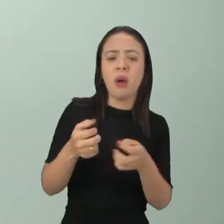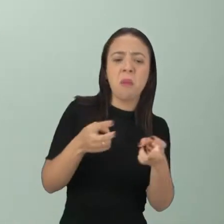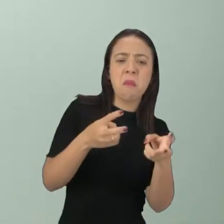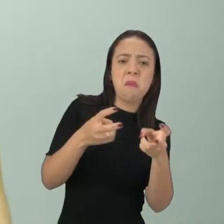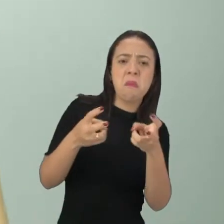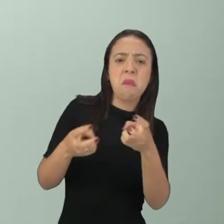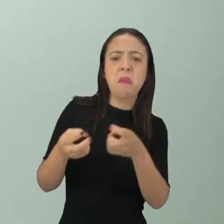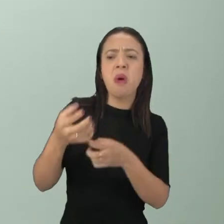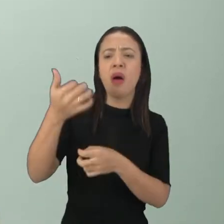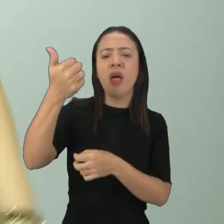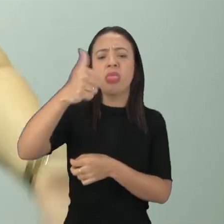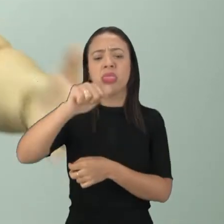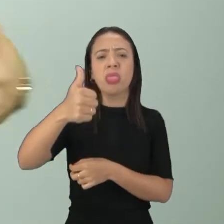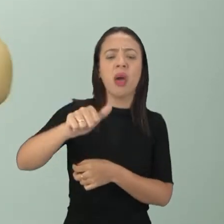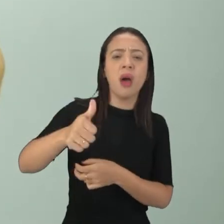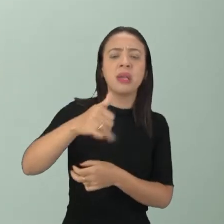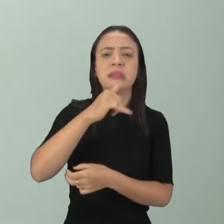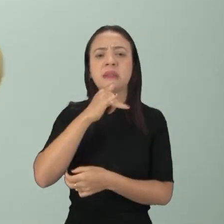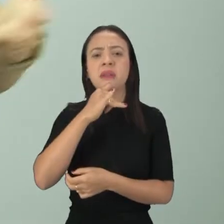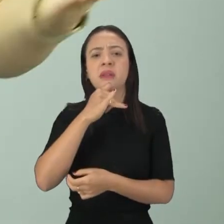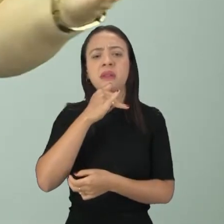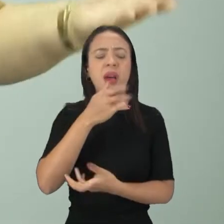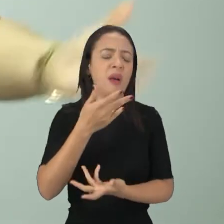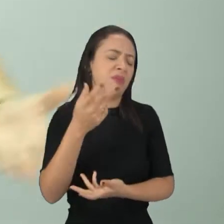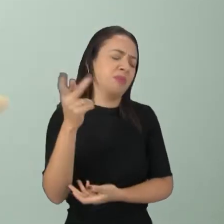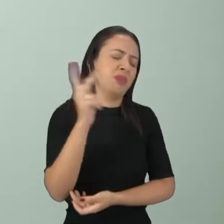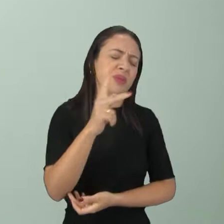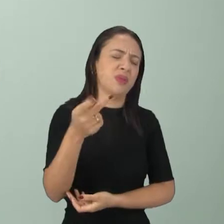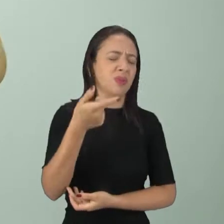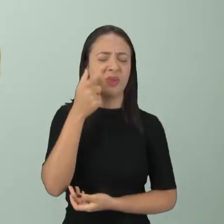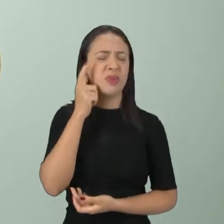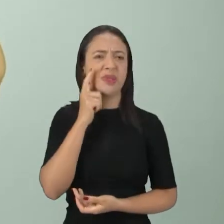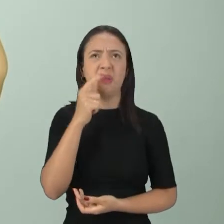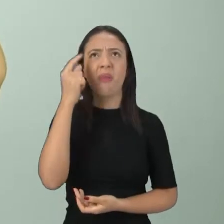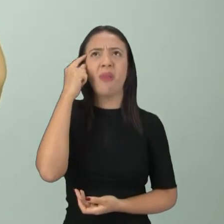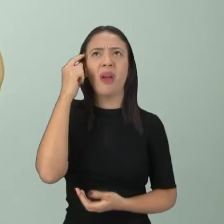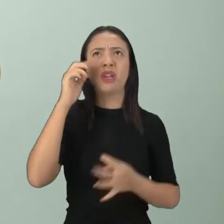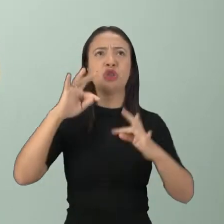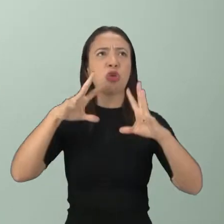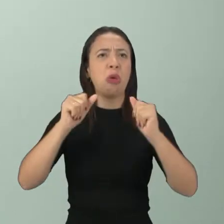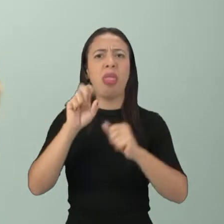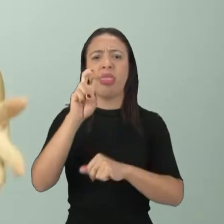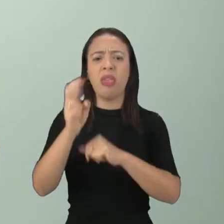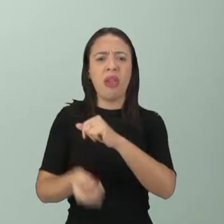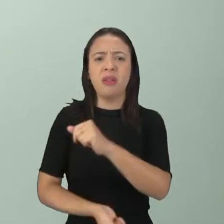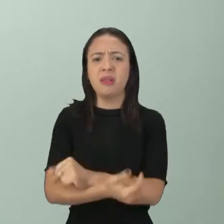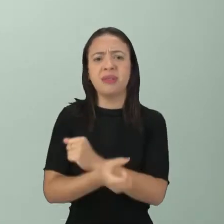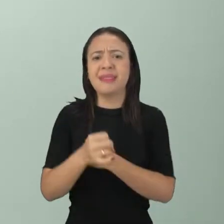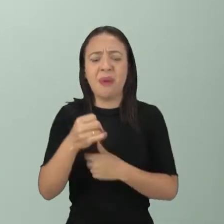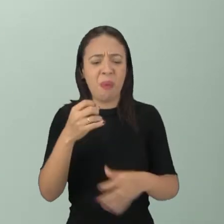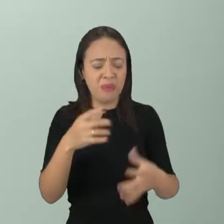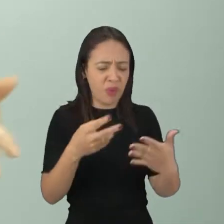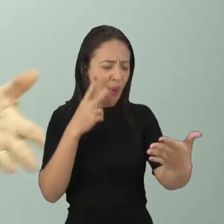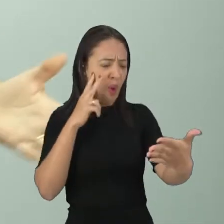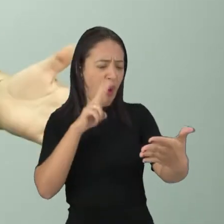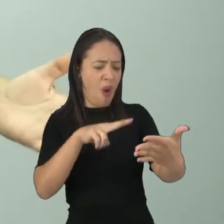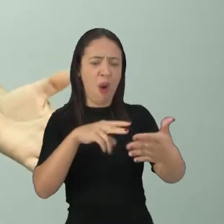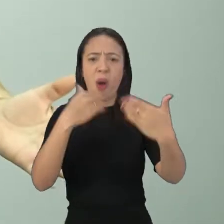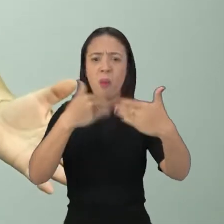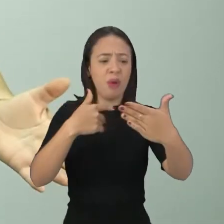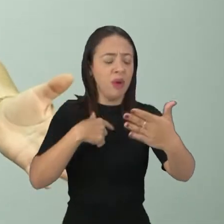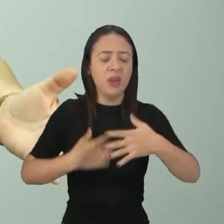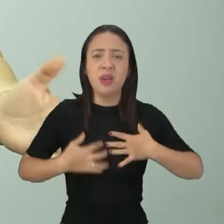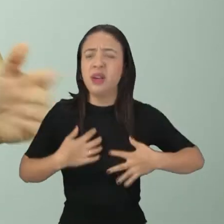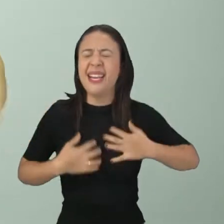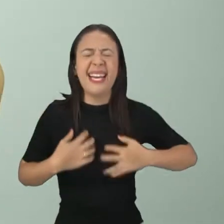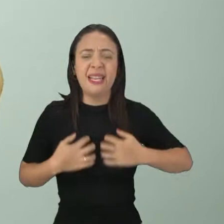análise estratégica da questão. Ah, professora, eu não consigo pensar em todas essas 5 dicas quando eu pego uma prova, porque o